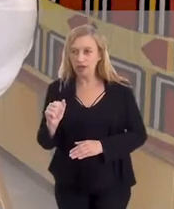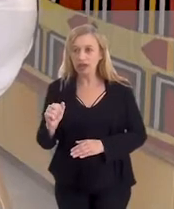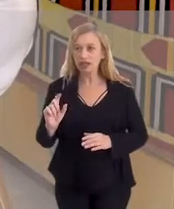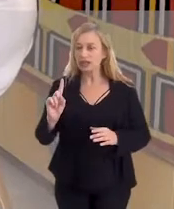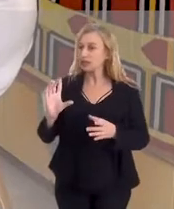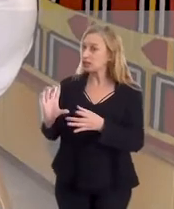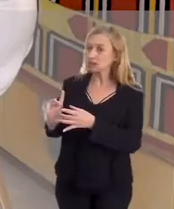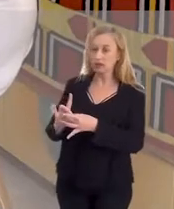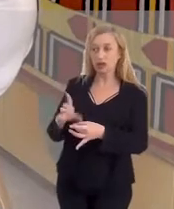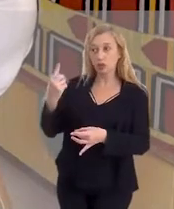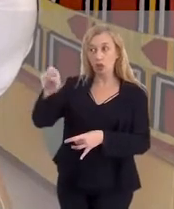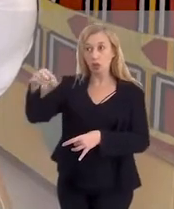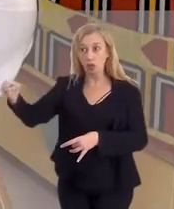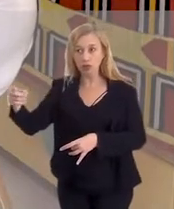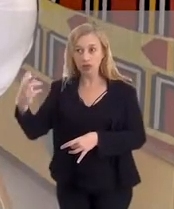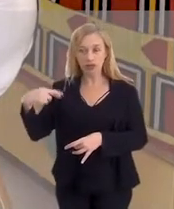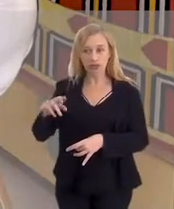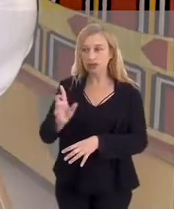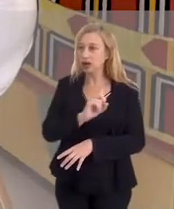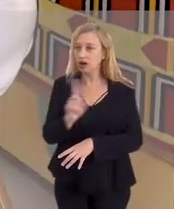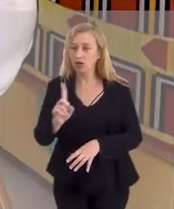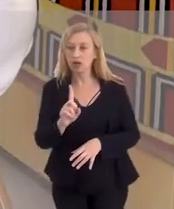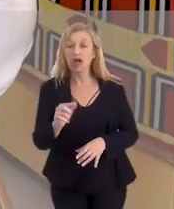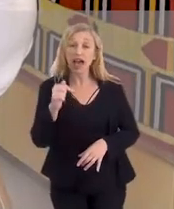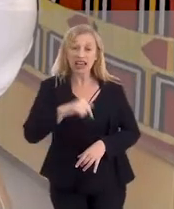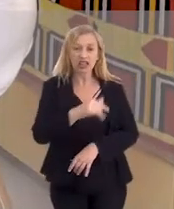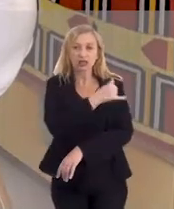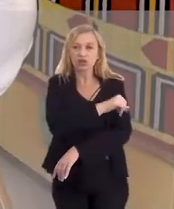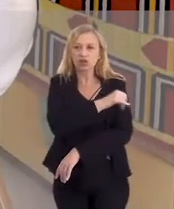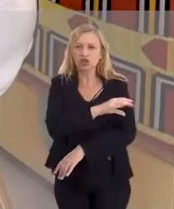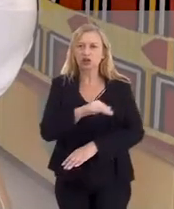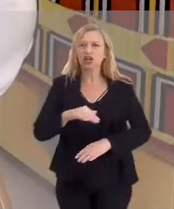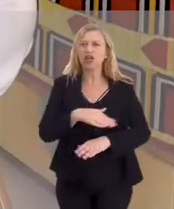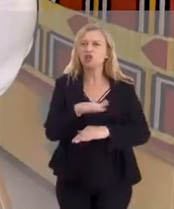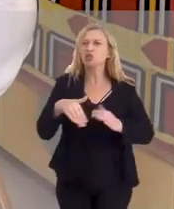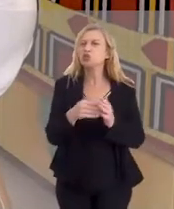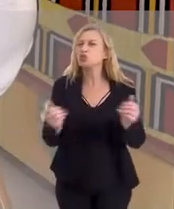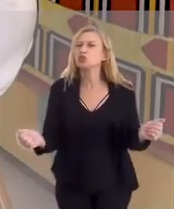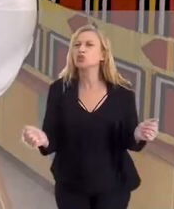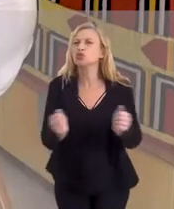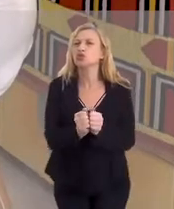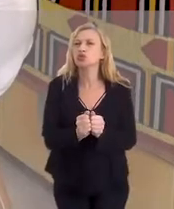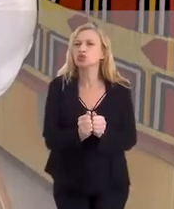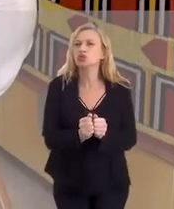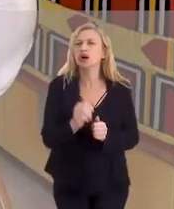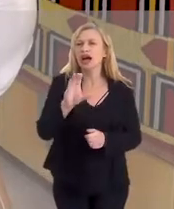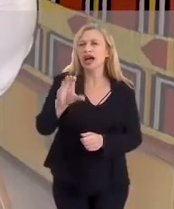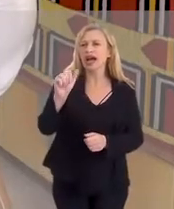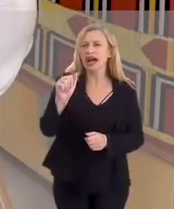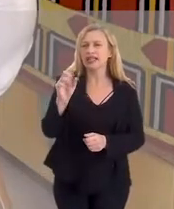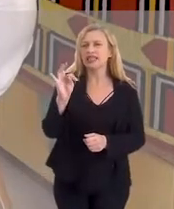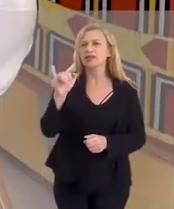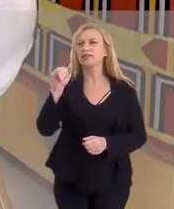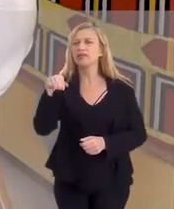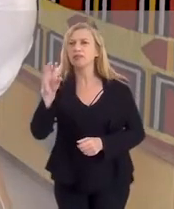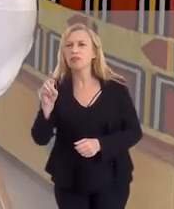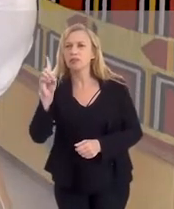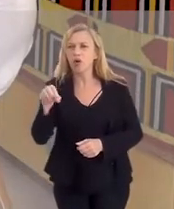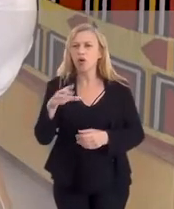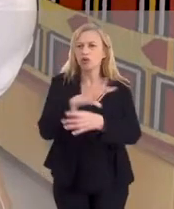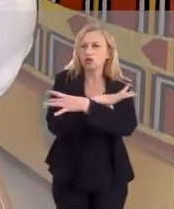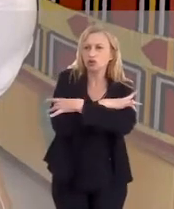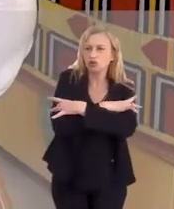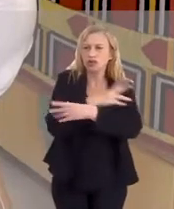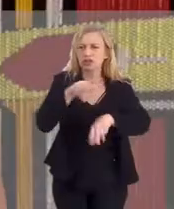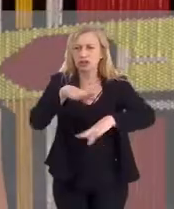religiões, porque você vê muito aqui no Rio, é o catimbó junto com o do candomblé, candomblé banto, e o catimbó junto com a